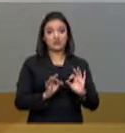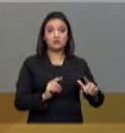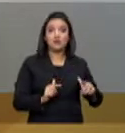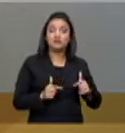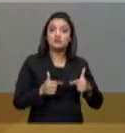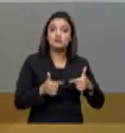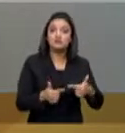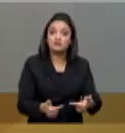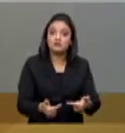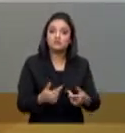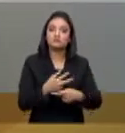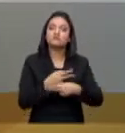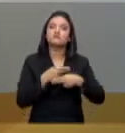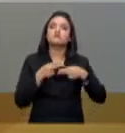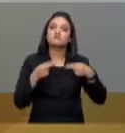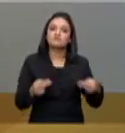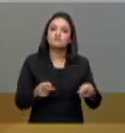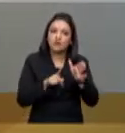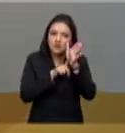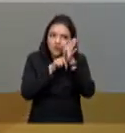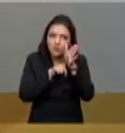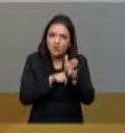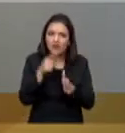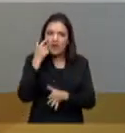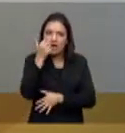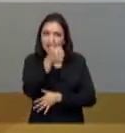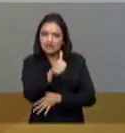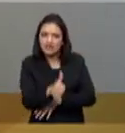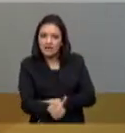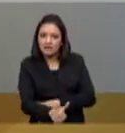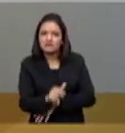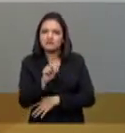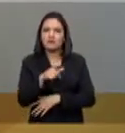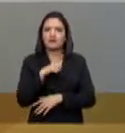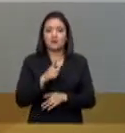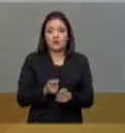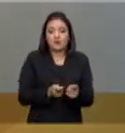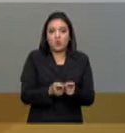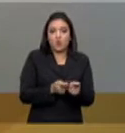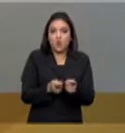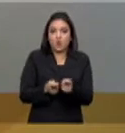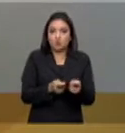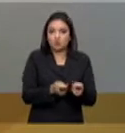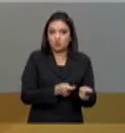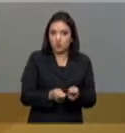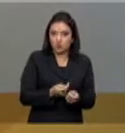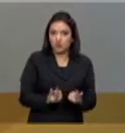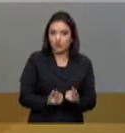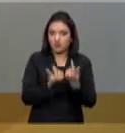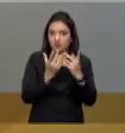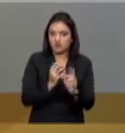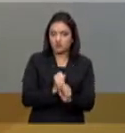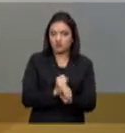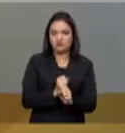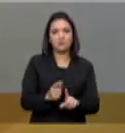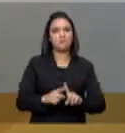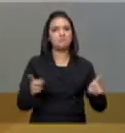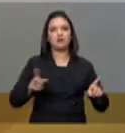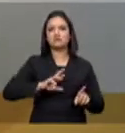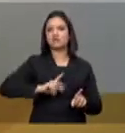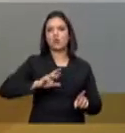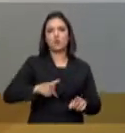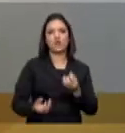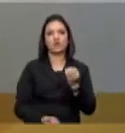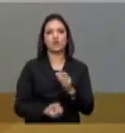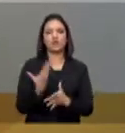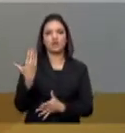ao exame daquilo que vai ser depois objeto do controle pelo Conselho de Contas de São Paulo, o que não significa criar um Tribunal de